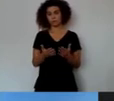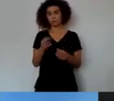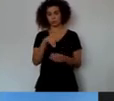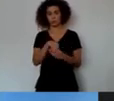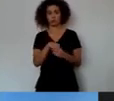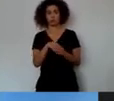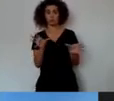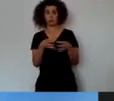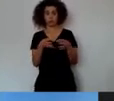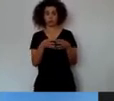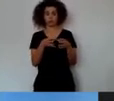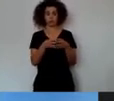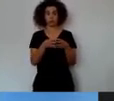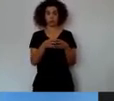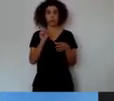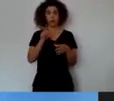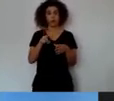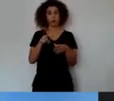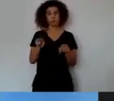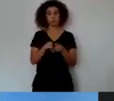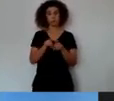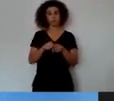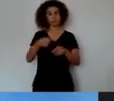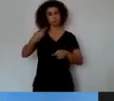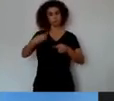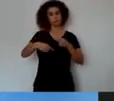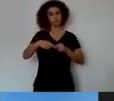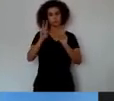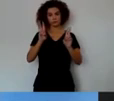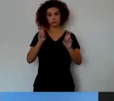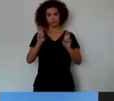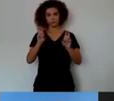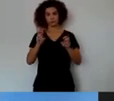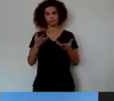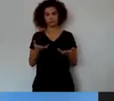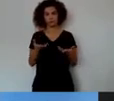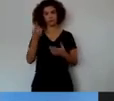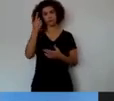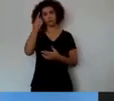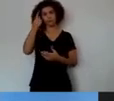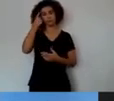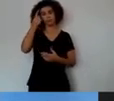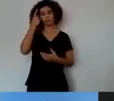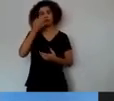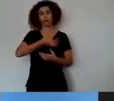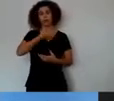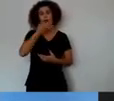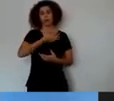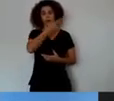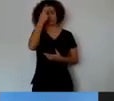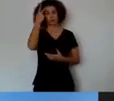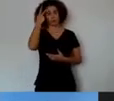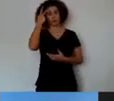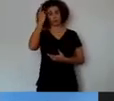vocês. É que aí é uma outra questão que vocês aliviam, né, pro lado, por exemplo, de pessoas negras. Nesse sentido, né, de vocês